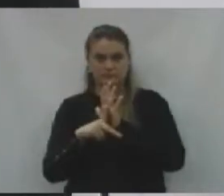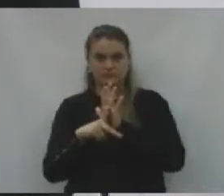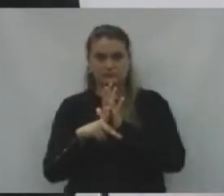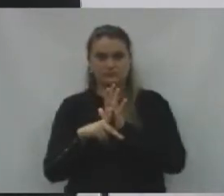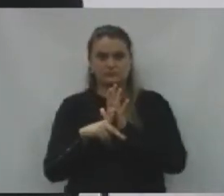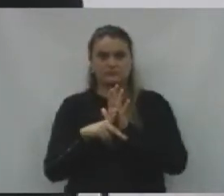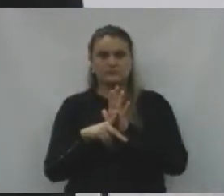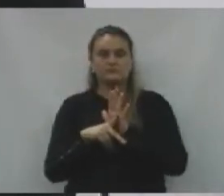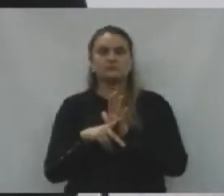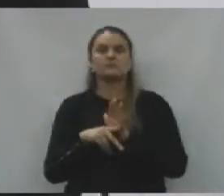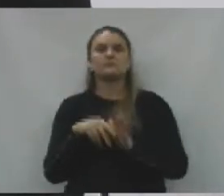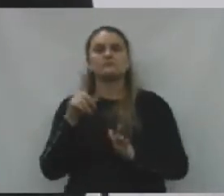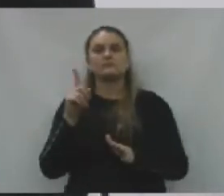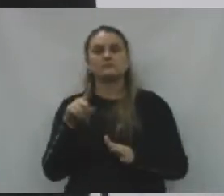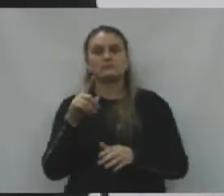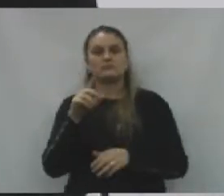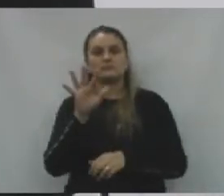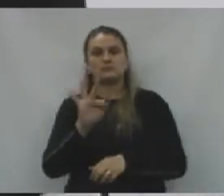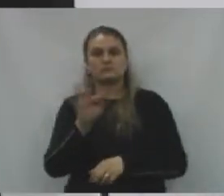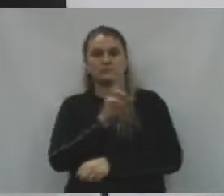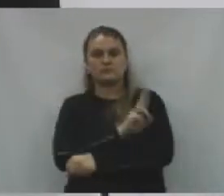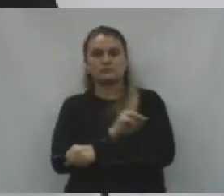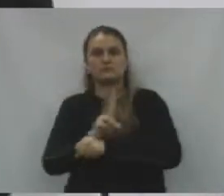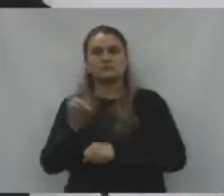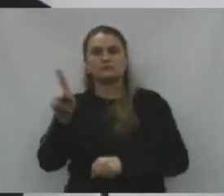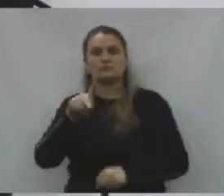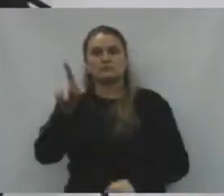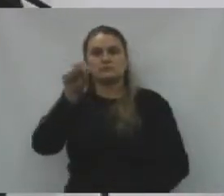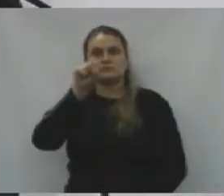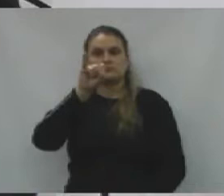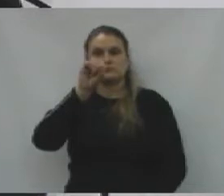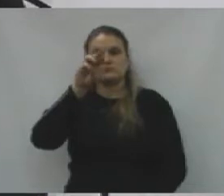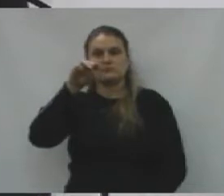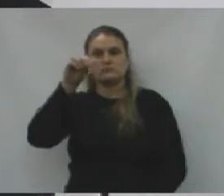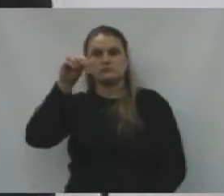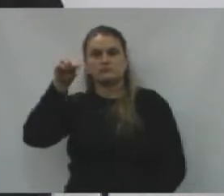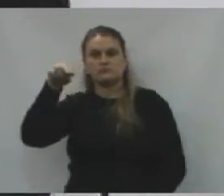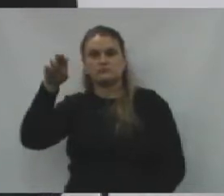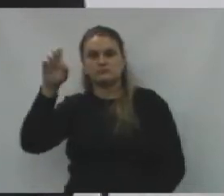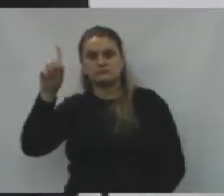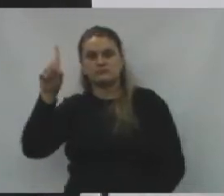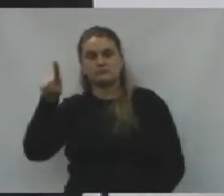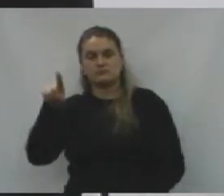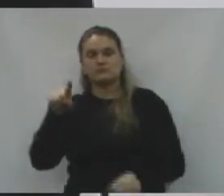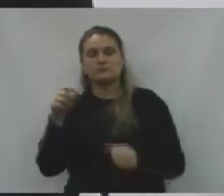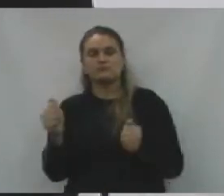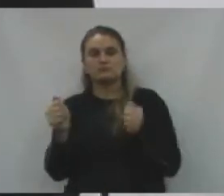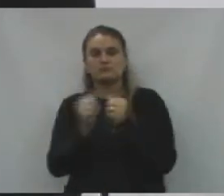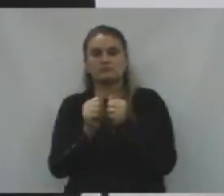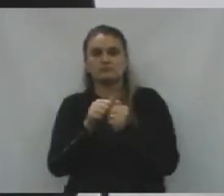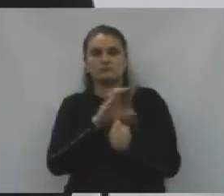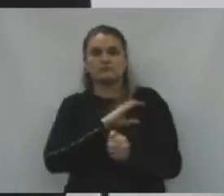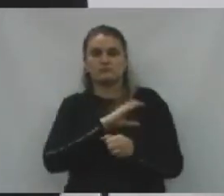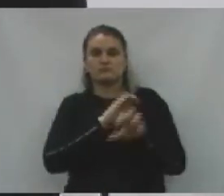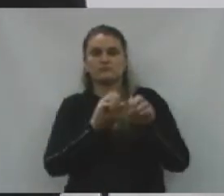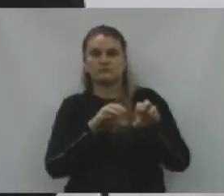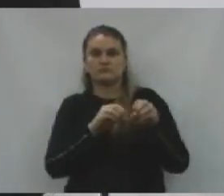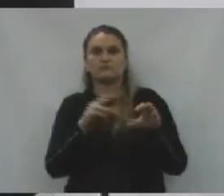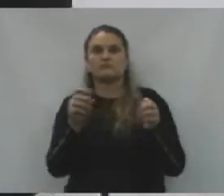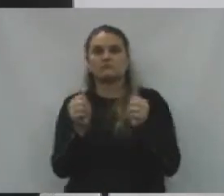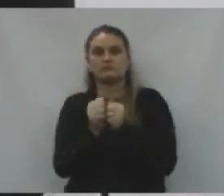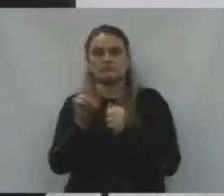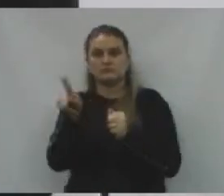em relação a isso, representada aqui a Uniuv pela professora Simone, que se faz presente, nossa pró-reitora de ensino, acompanhada